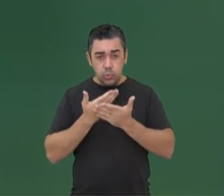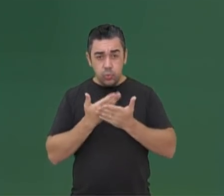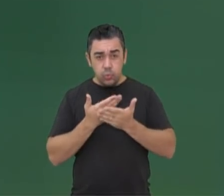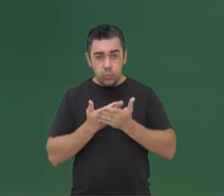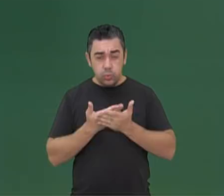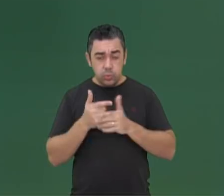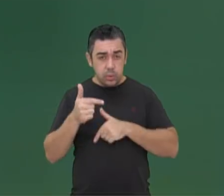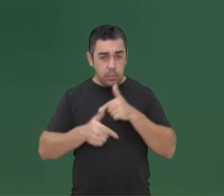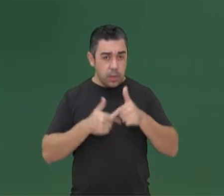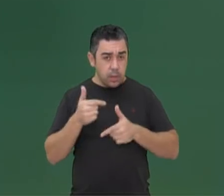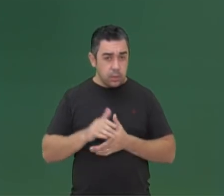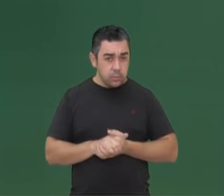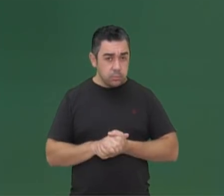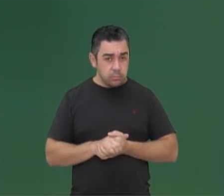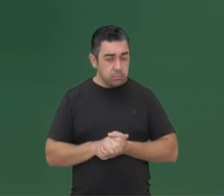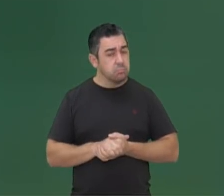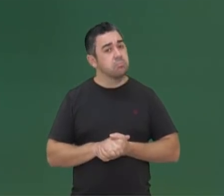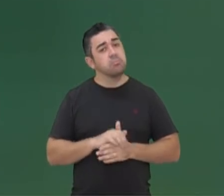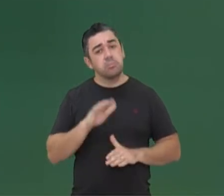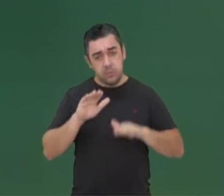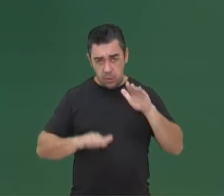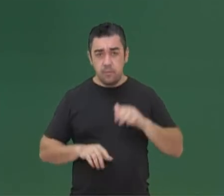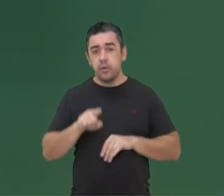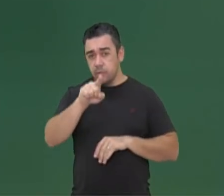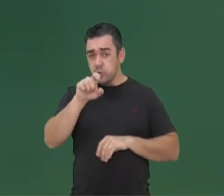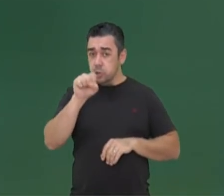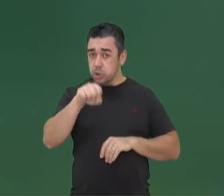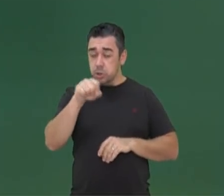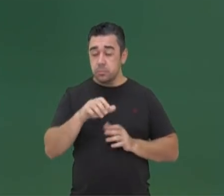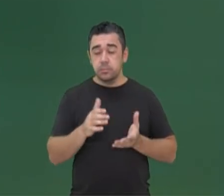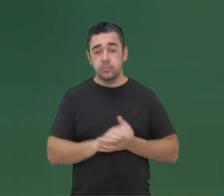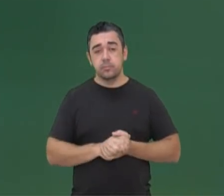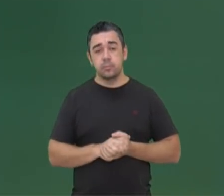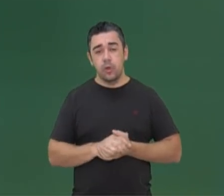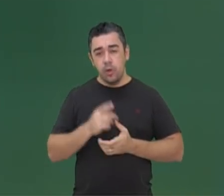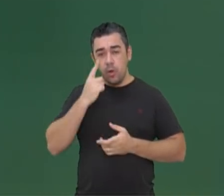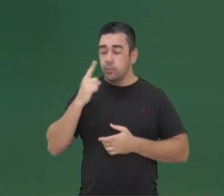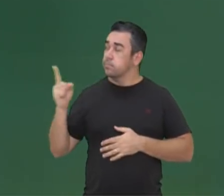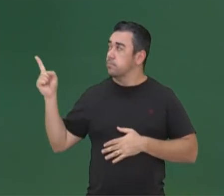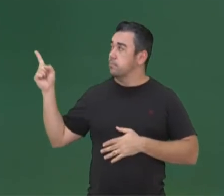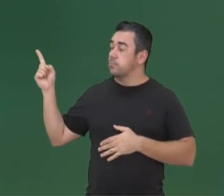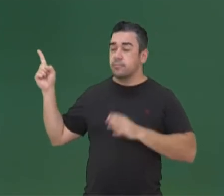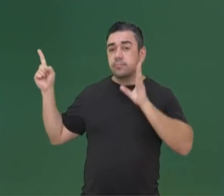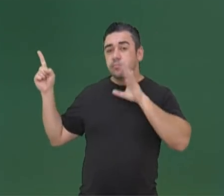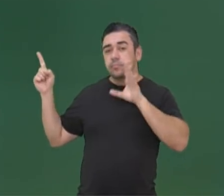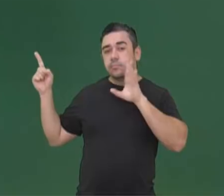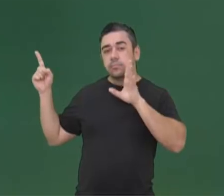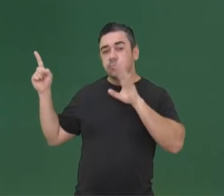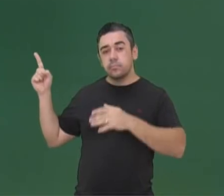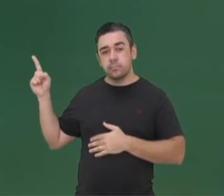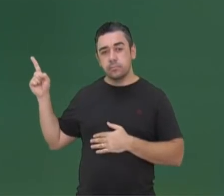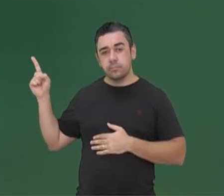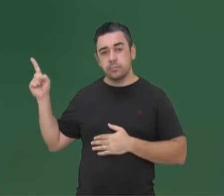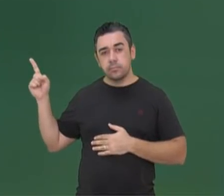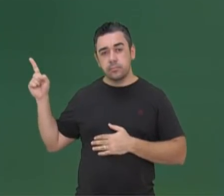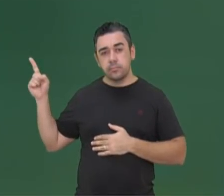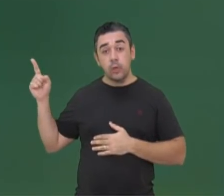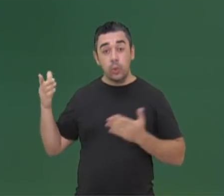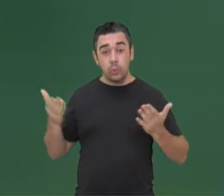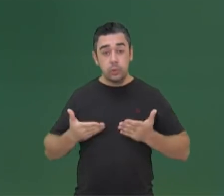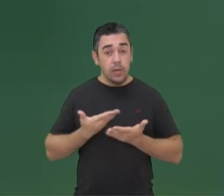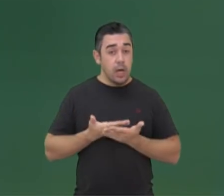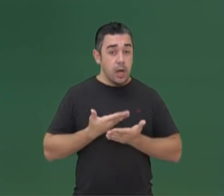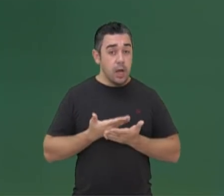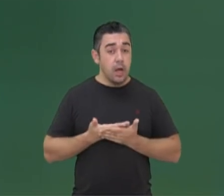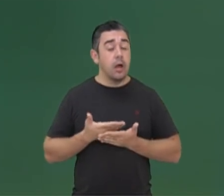seu trabalho? Muito provavelmente algum de vocês podem falar que sim. Então, olha que legal como ele funciona, as suas partes. Nossa aula de hoje